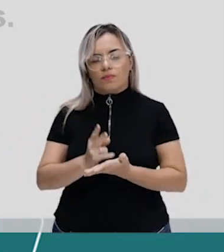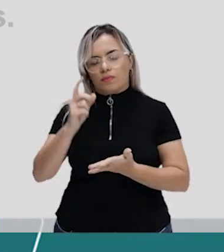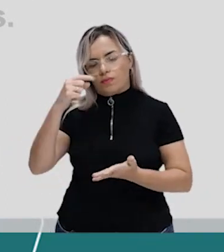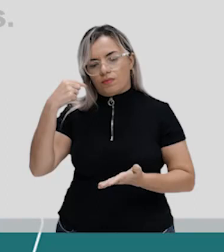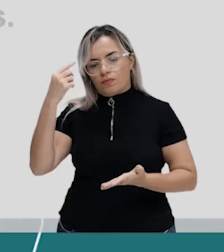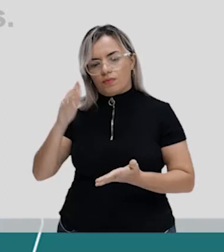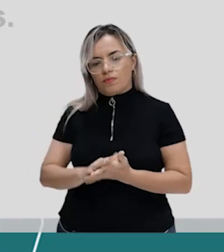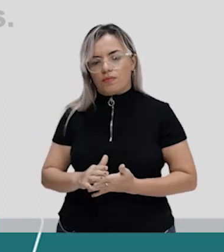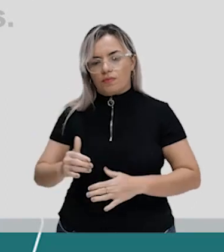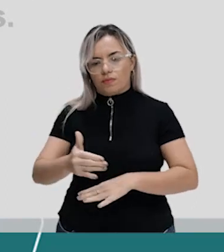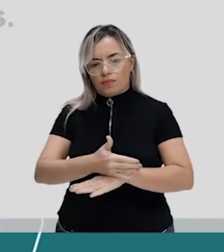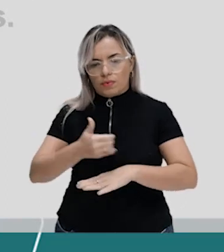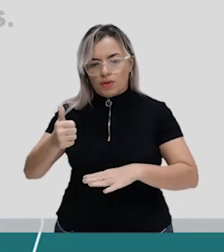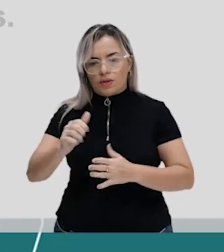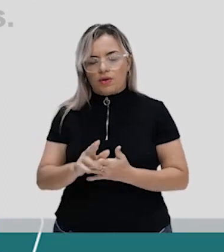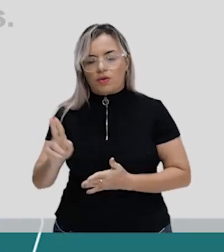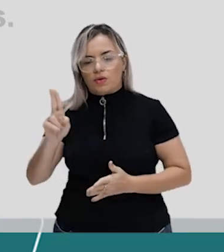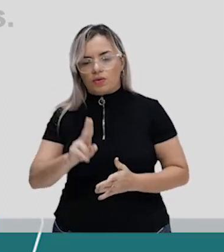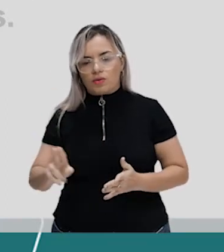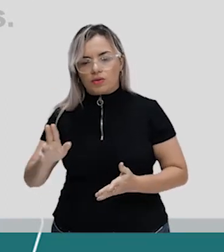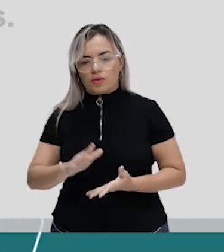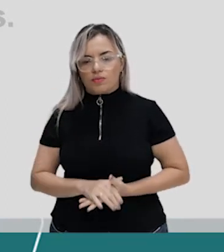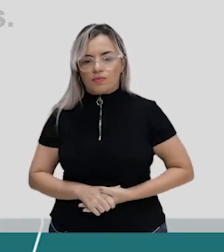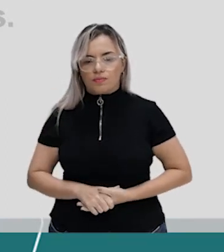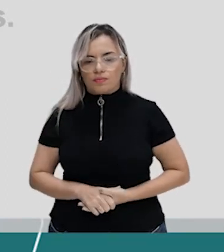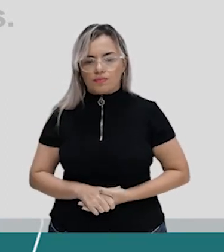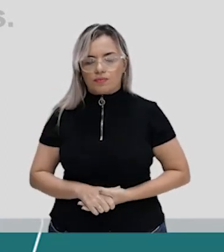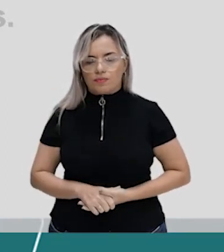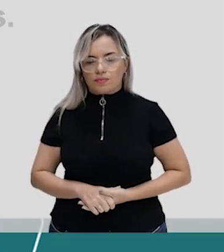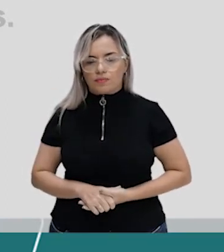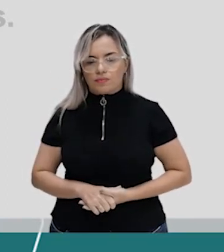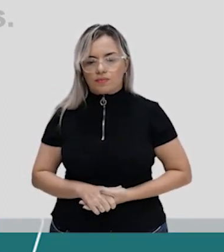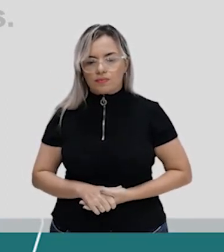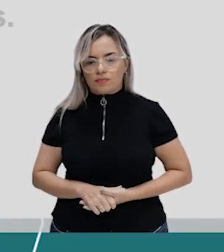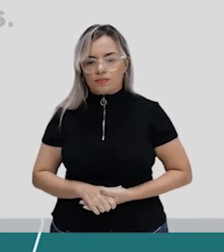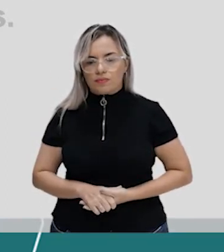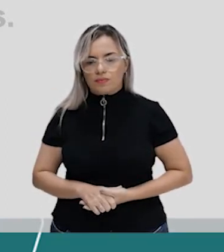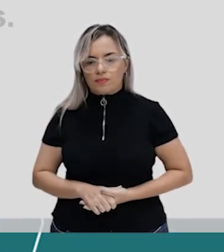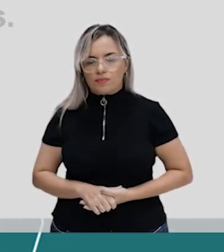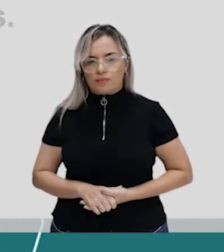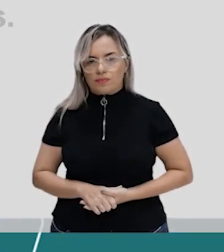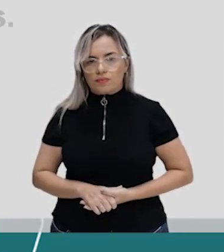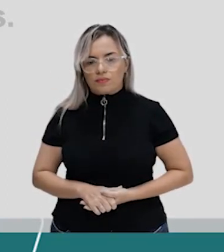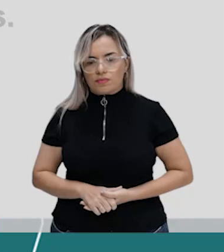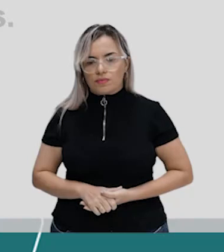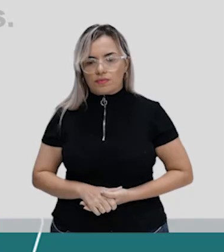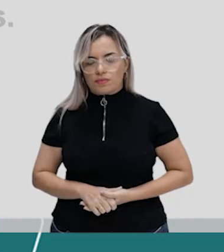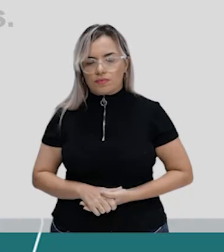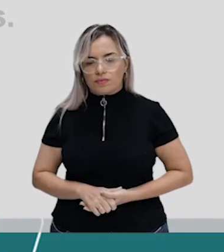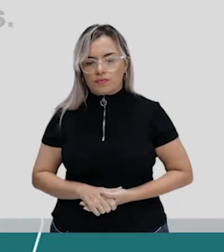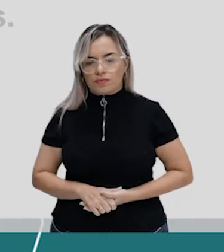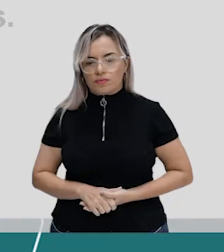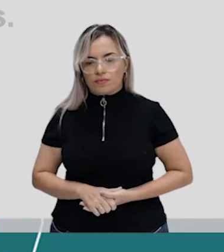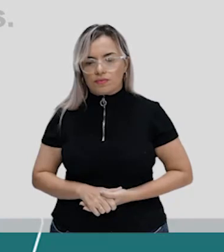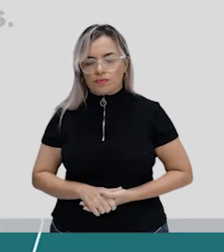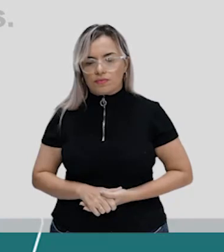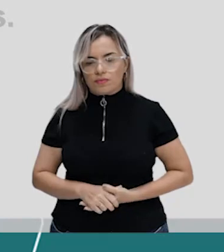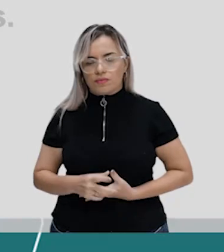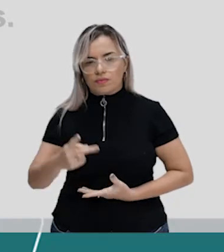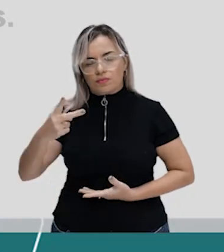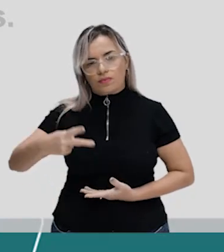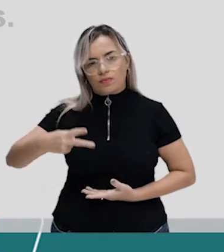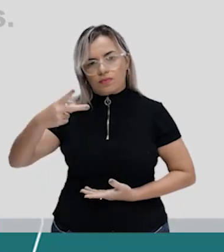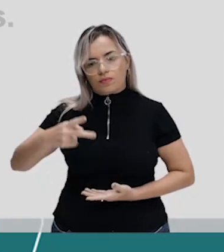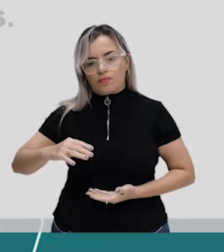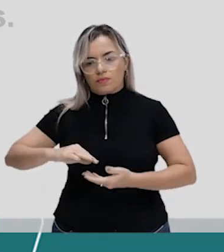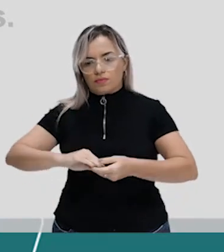melhor dizer que tal. Como te va? É melhor dizer como estás. Ambos